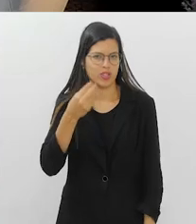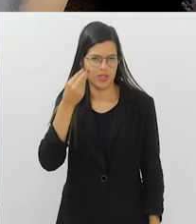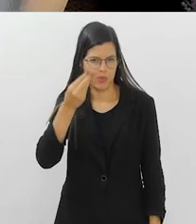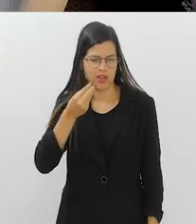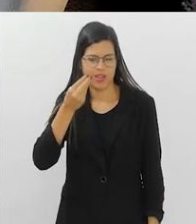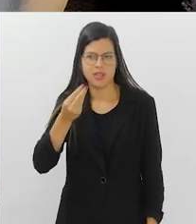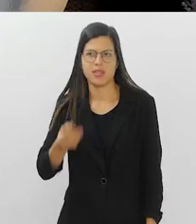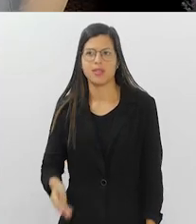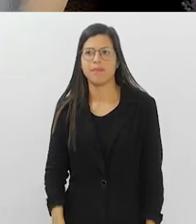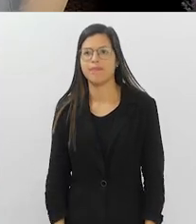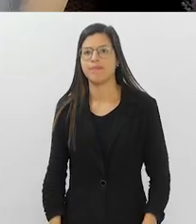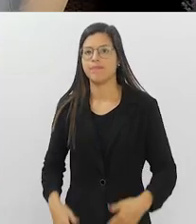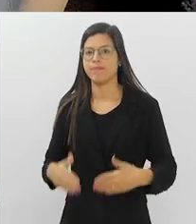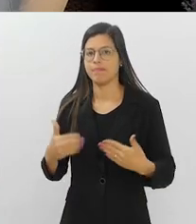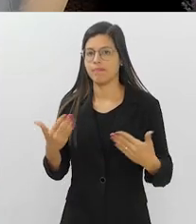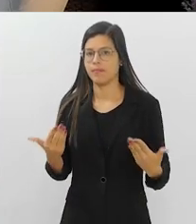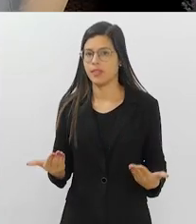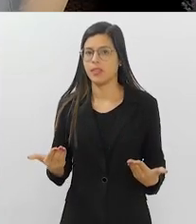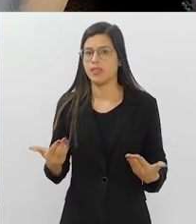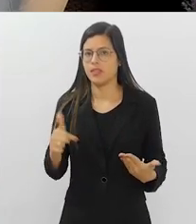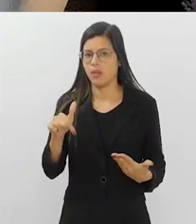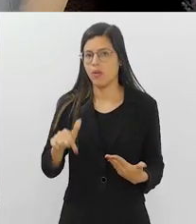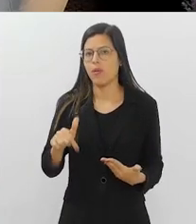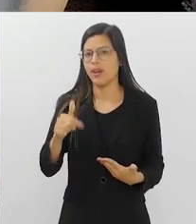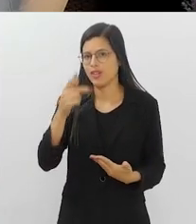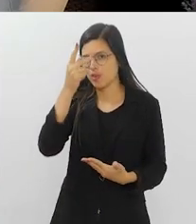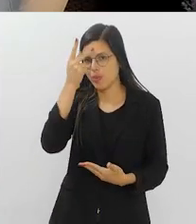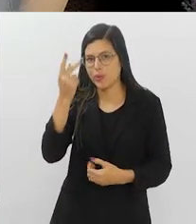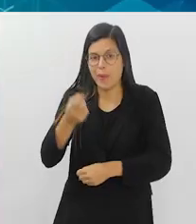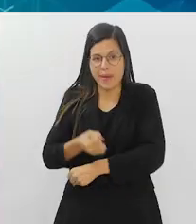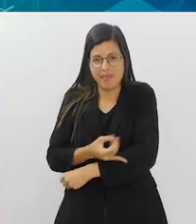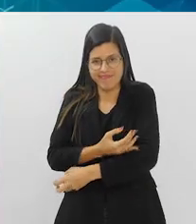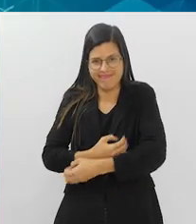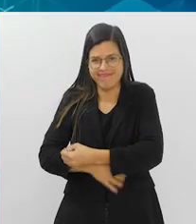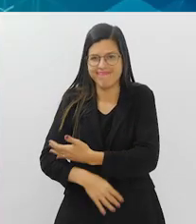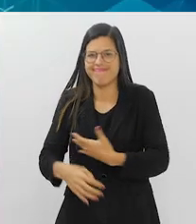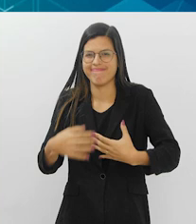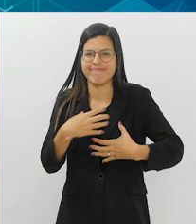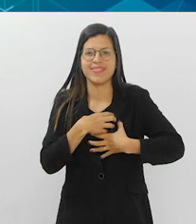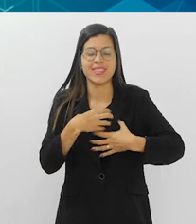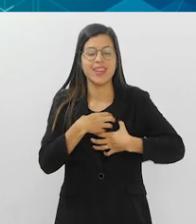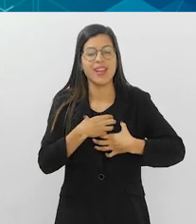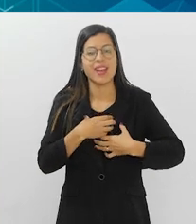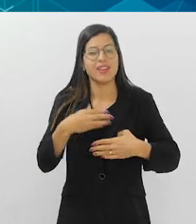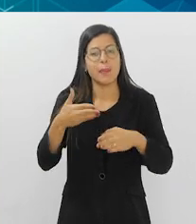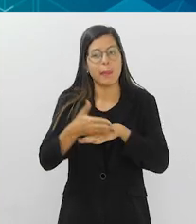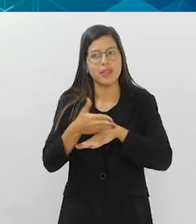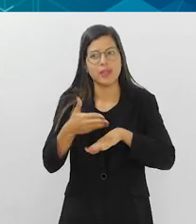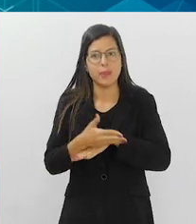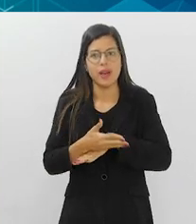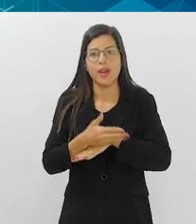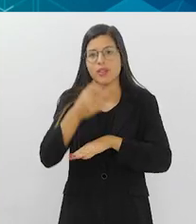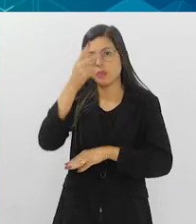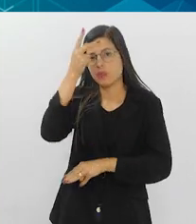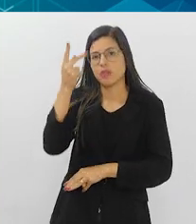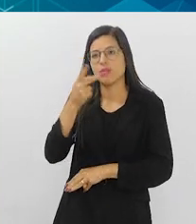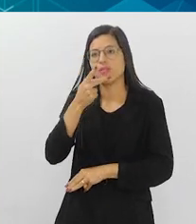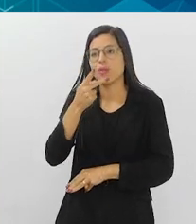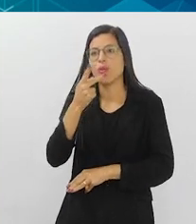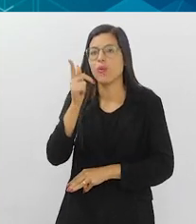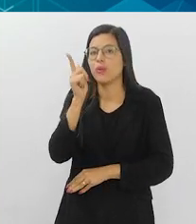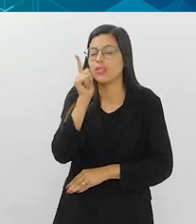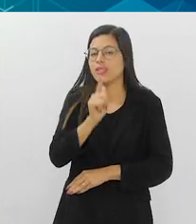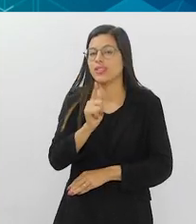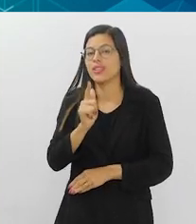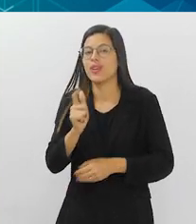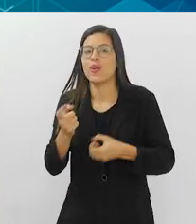experiência? É um relato muito emocionante das pessoas que participaram por isso. Muitas pessoas relataram que